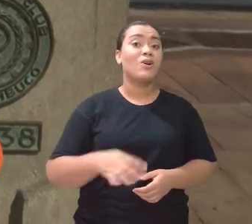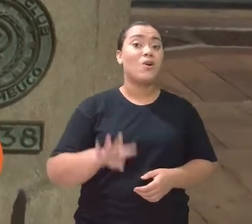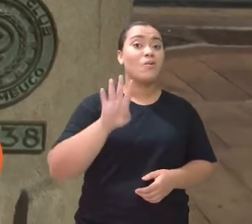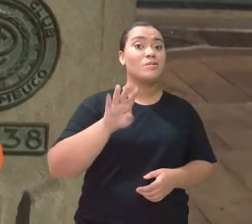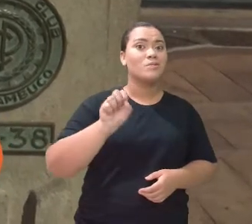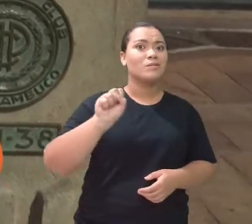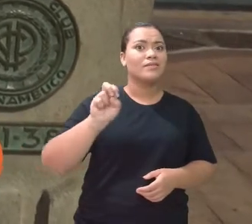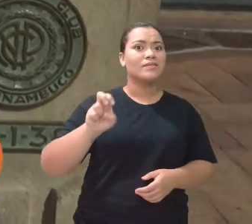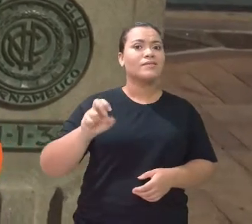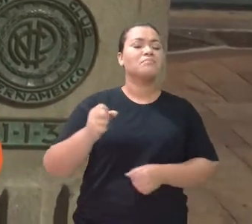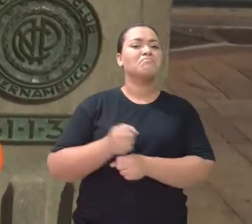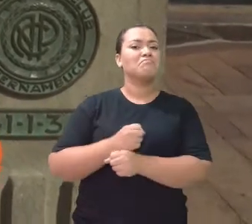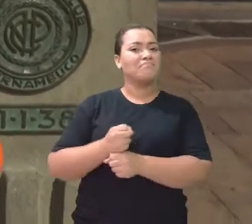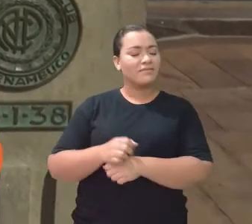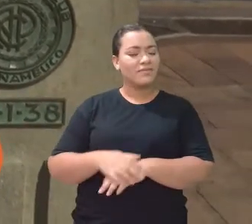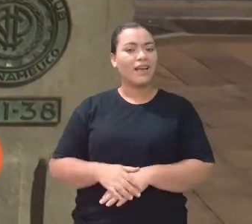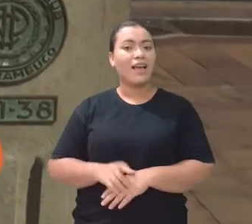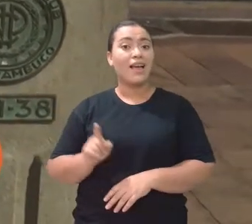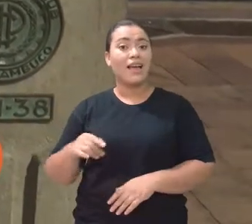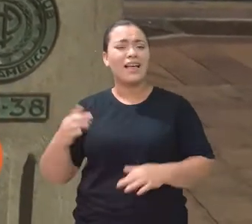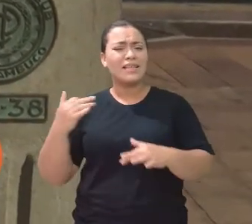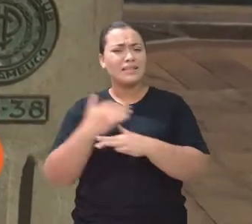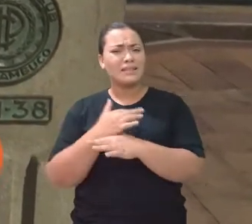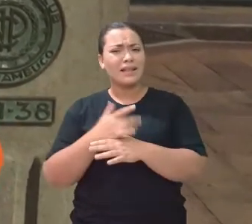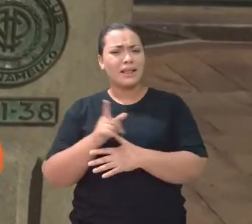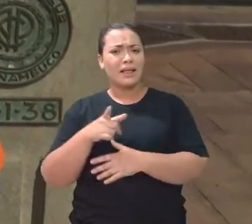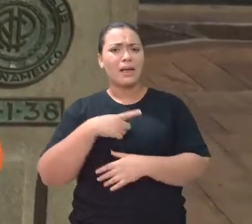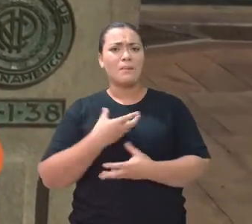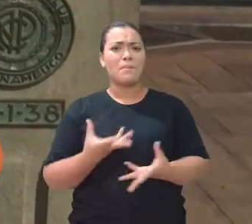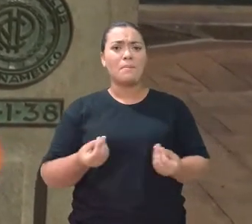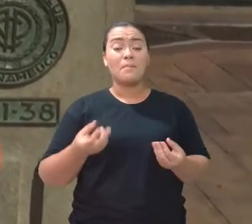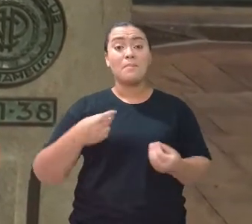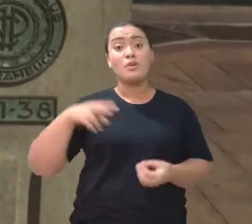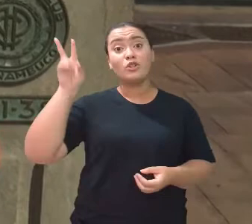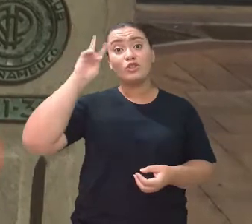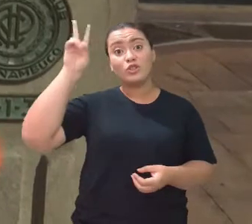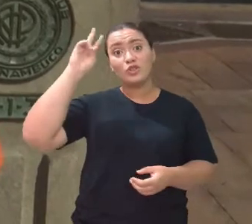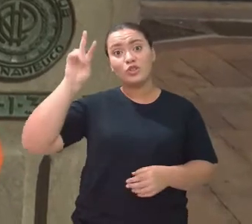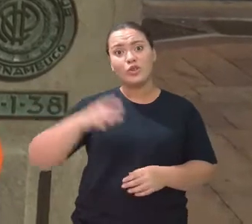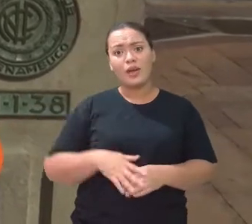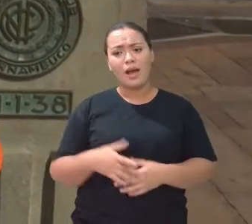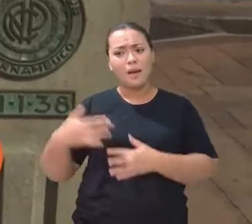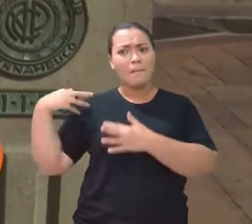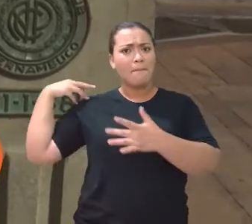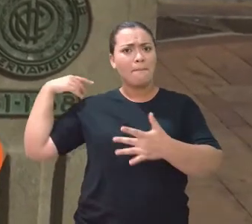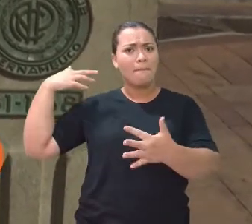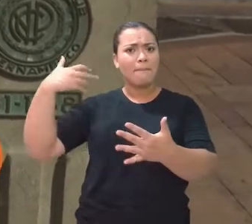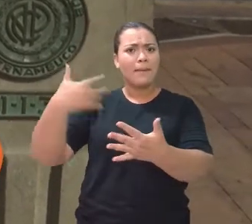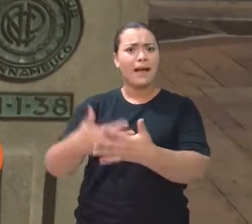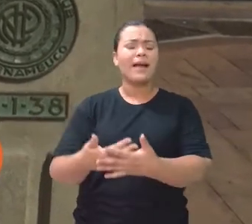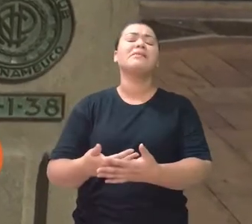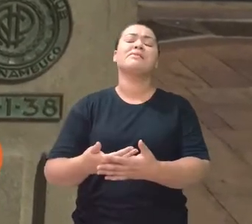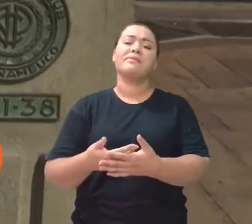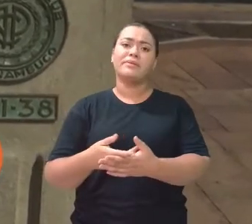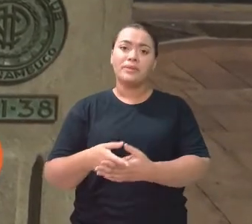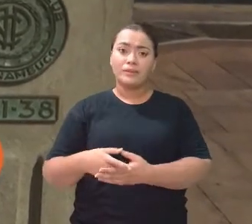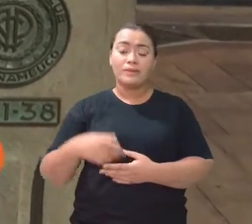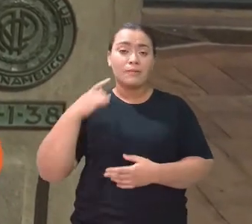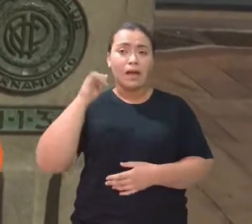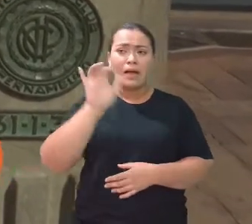485 anos. Essa cidade tem história para contar, viu? E esses anos todos, as paisagens